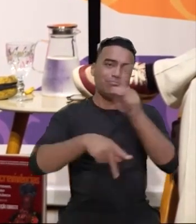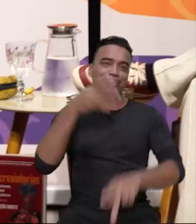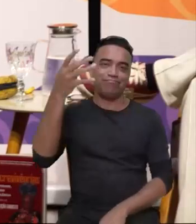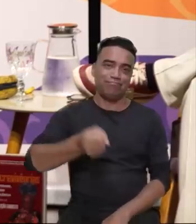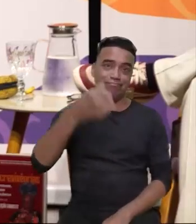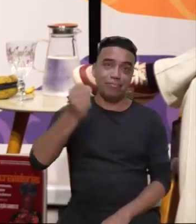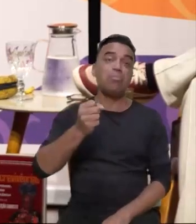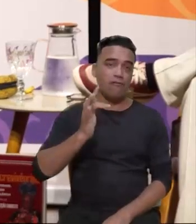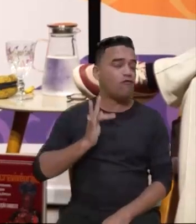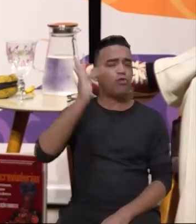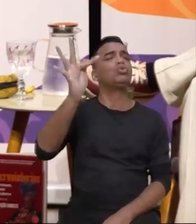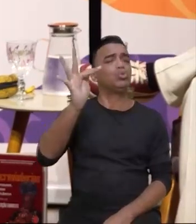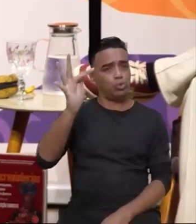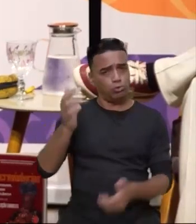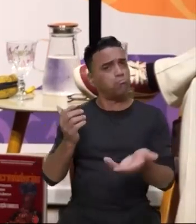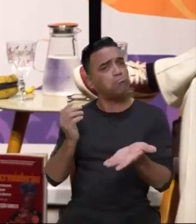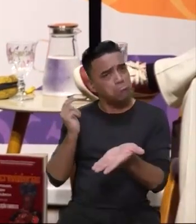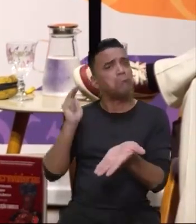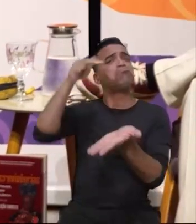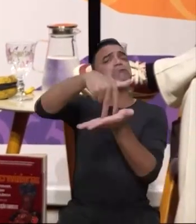nós. Mas seremos um dia também.